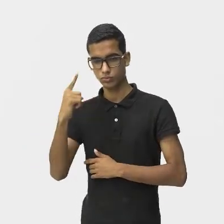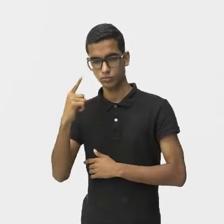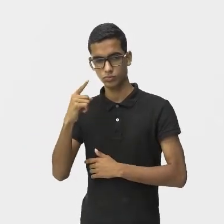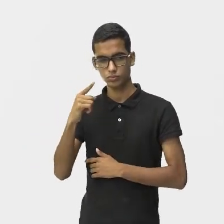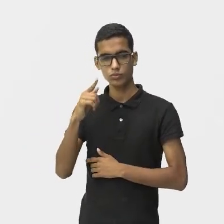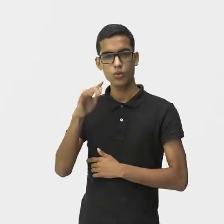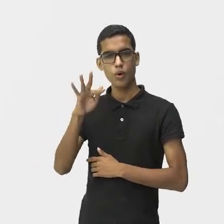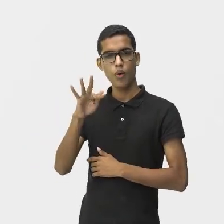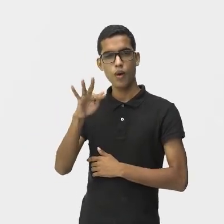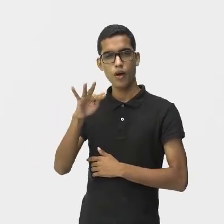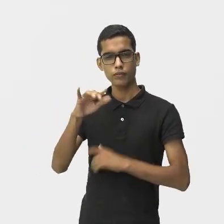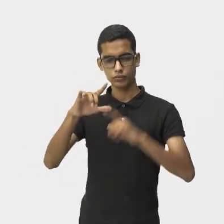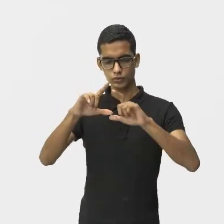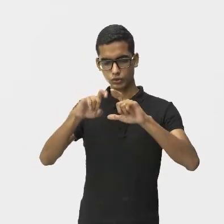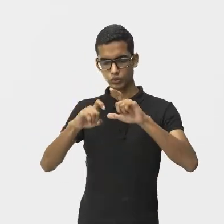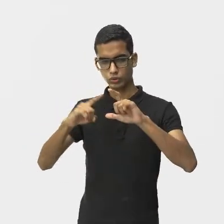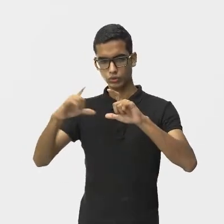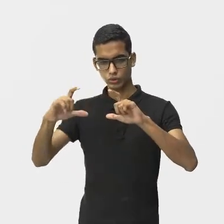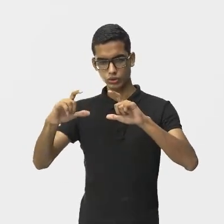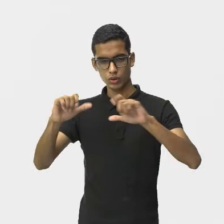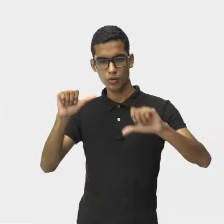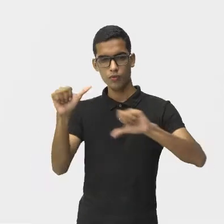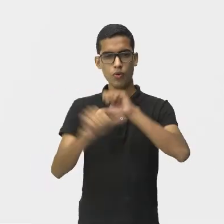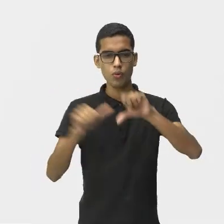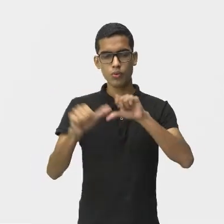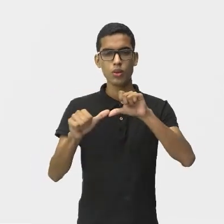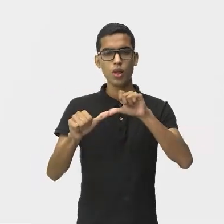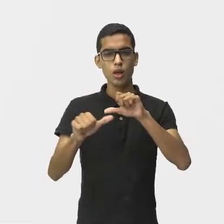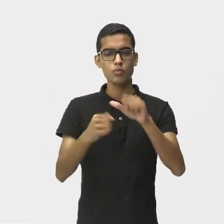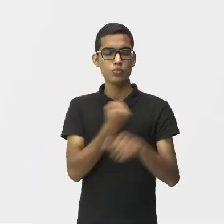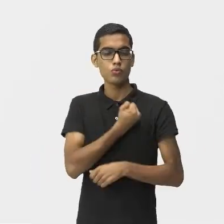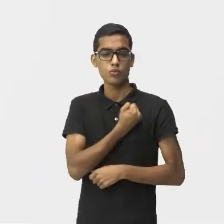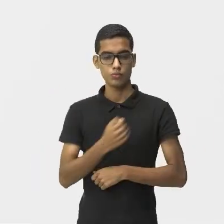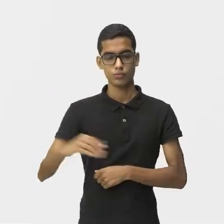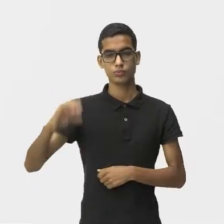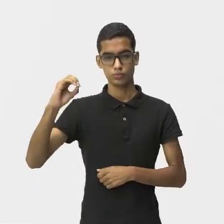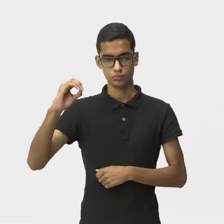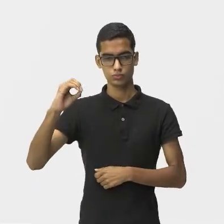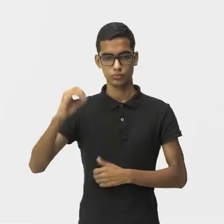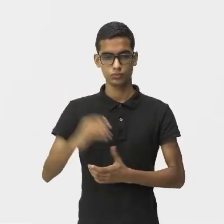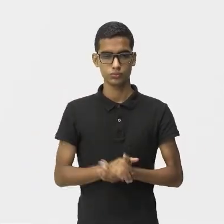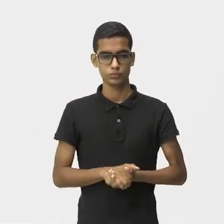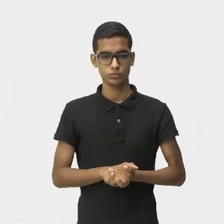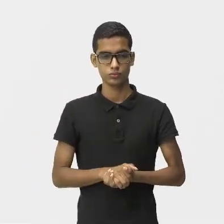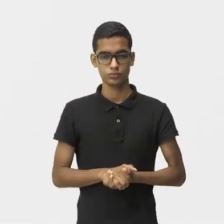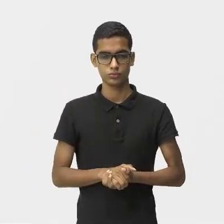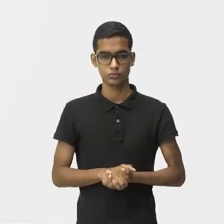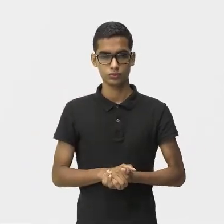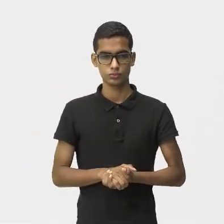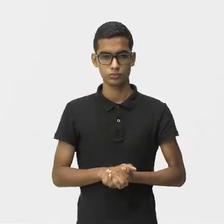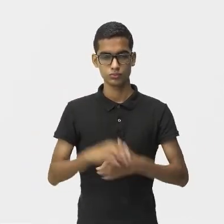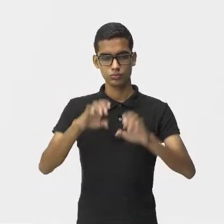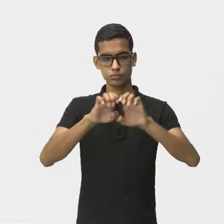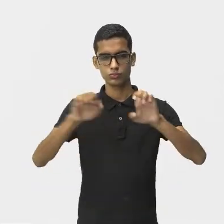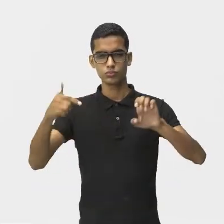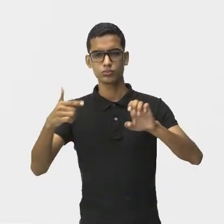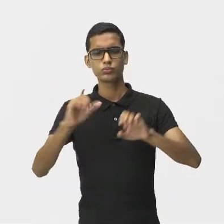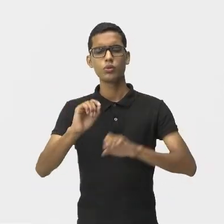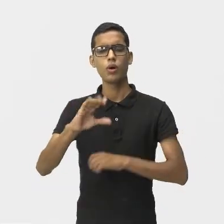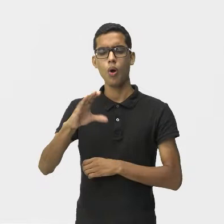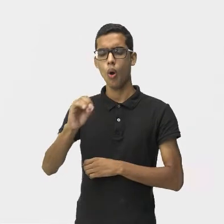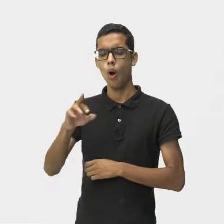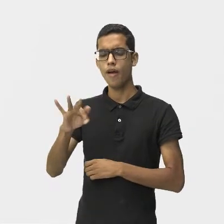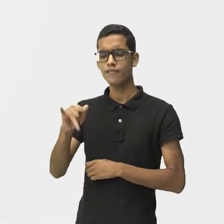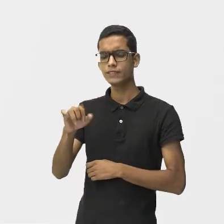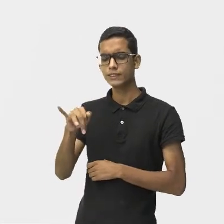por zero, para a gente poder resolver essa equação do segundo grau. Equação do segundo grau, quem é o coeficiente